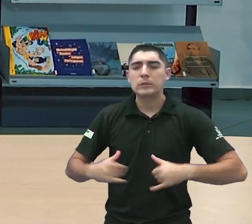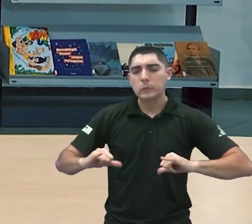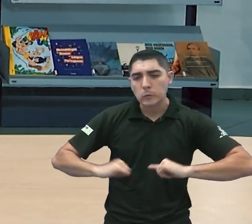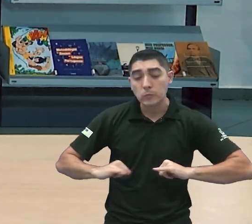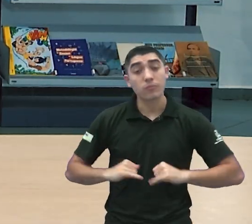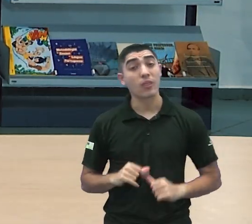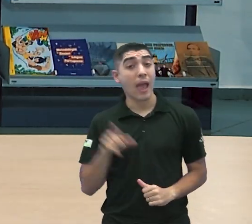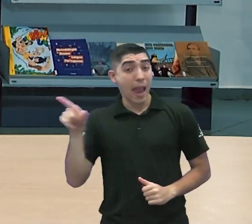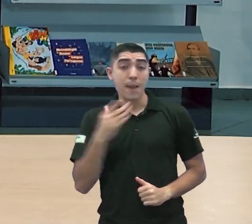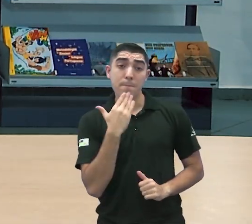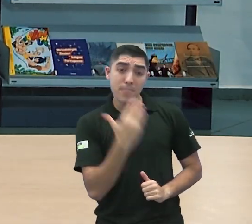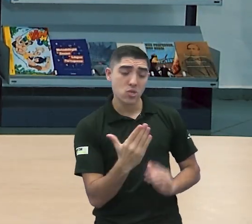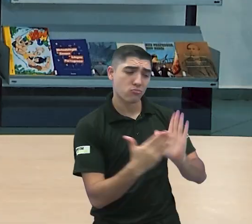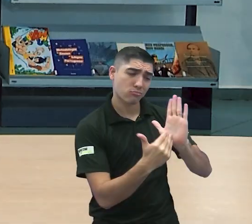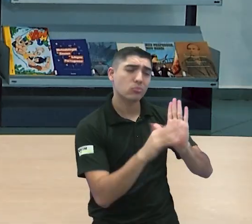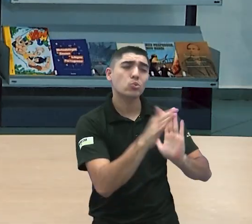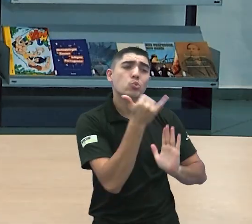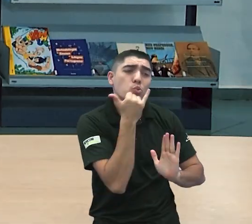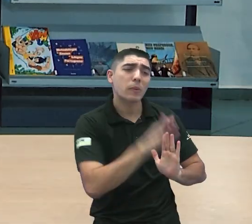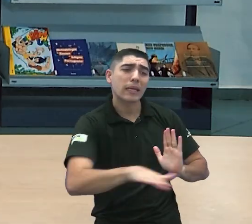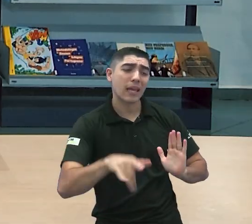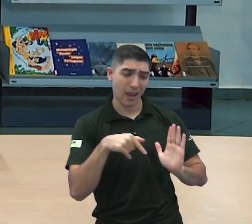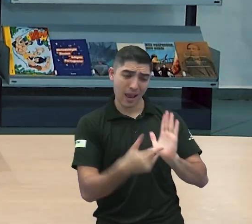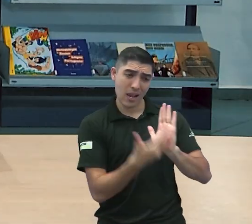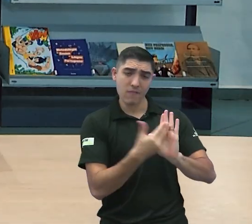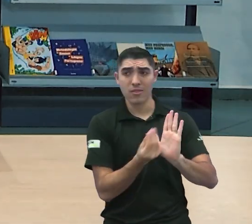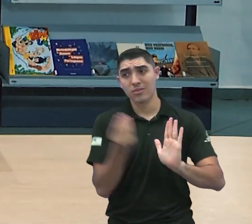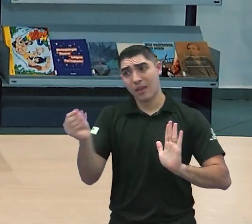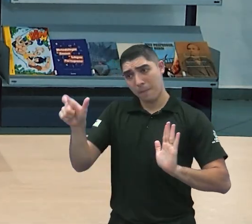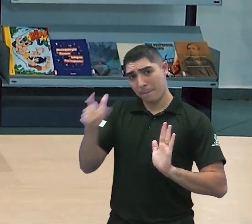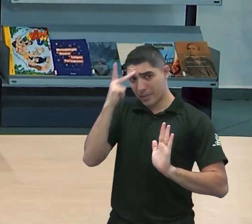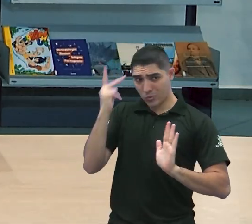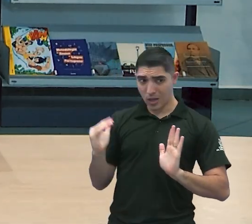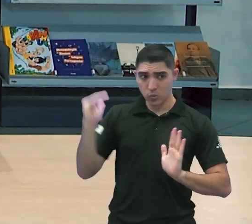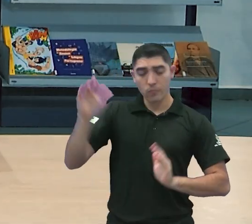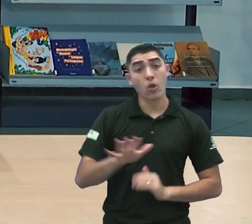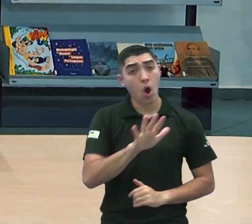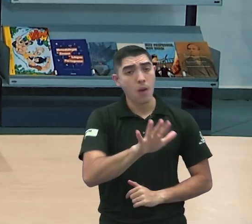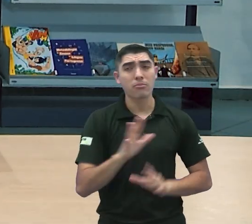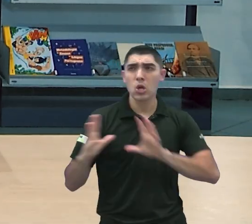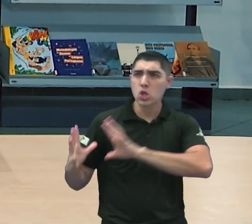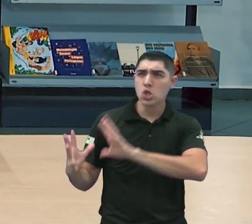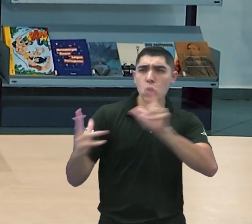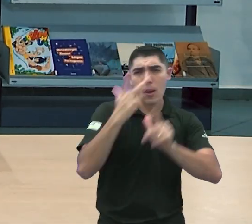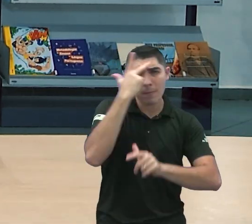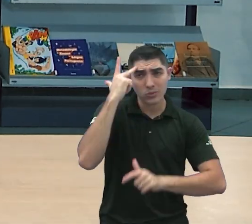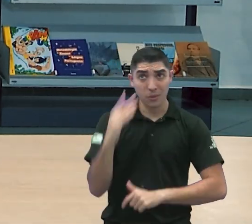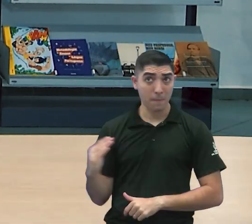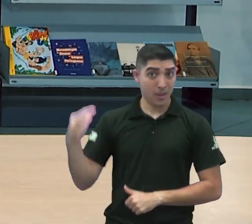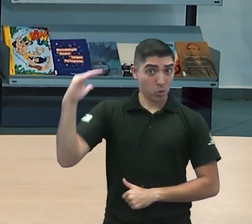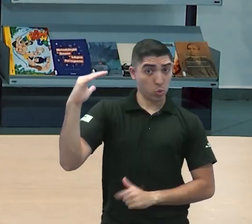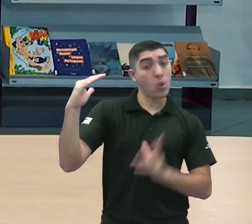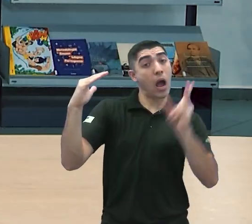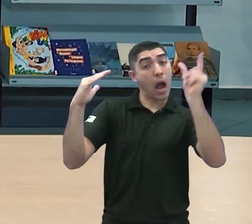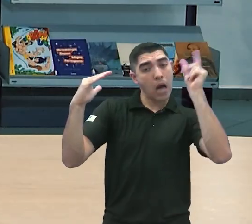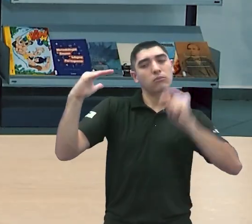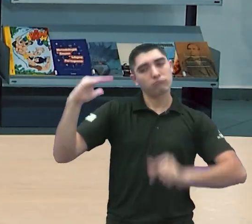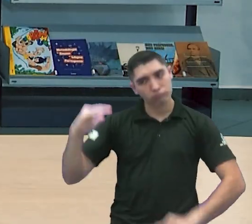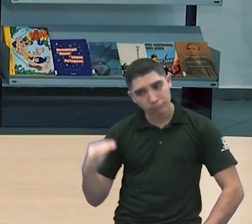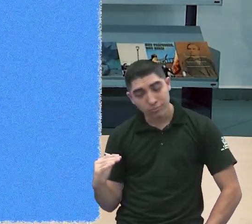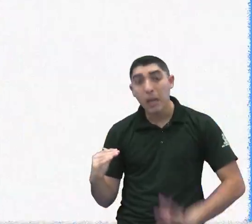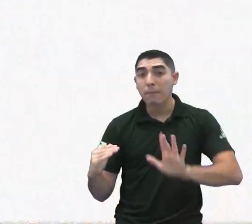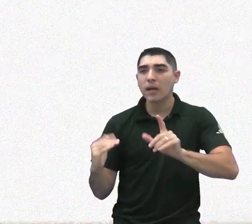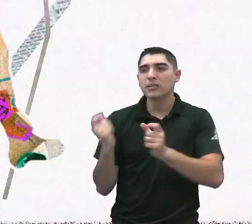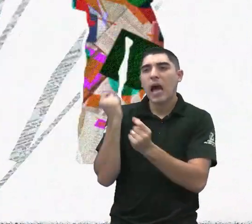a obra a uma pessoa adulta e finalizou dizendo: "Todos os adultos um dia foram crianças, porém raros se